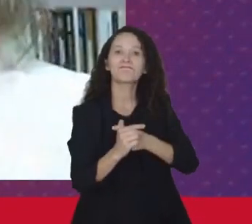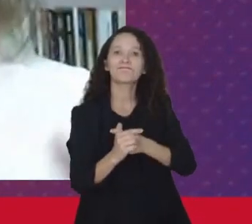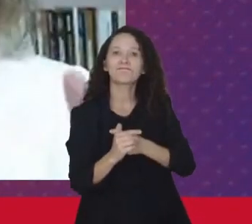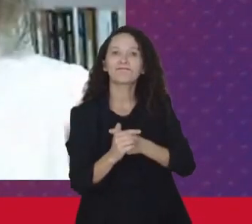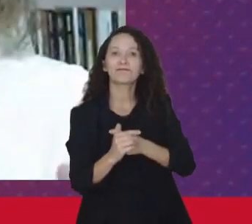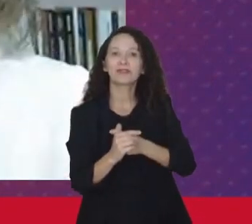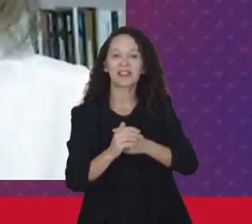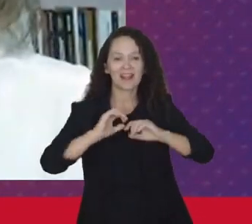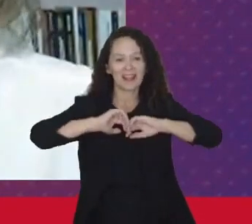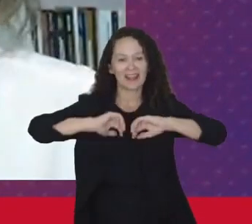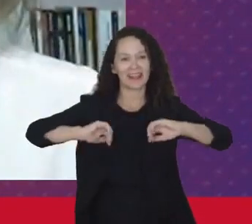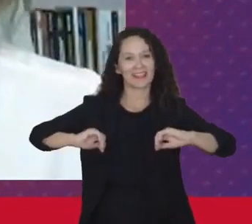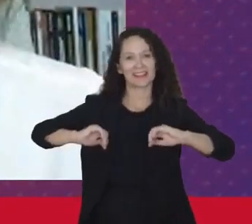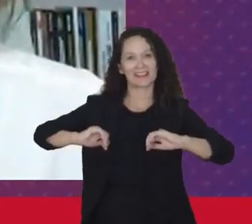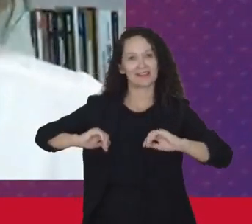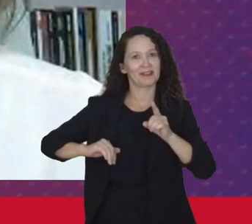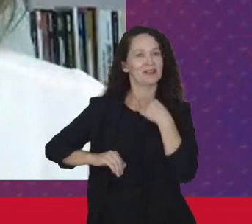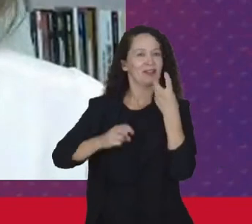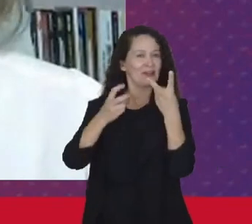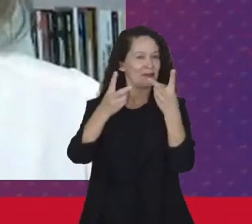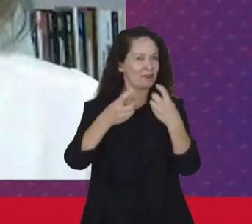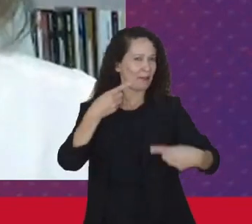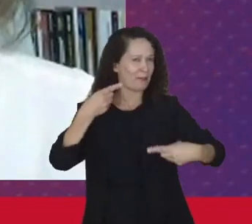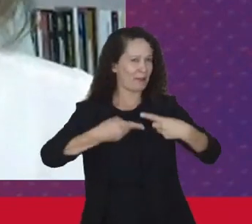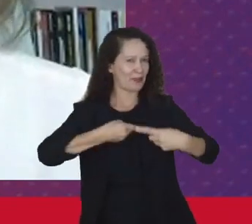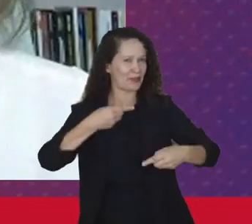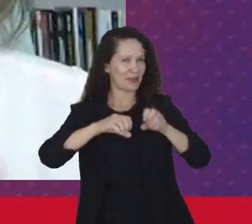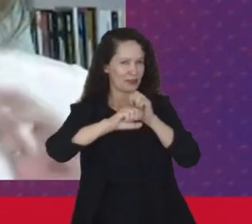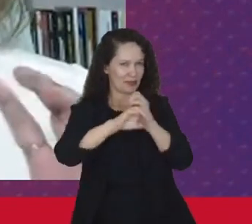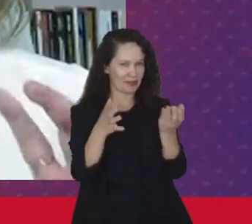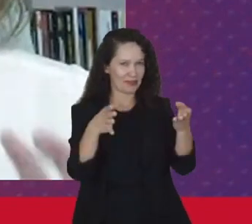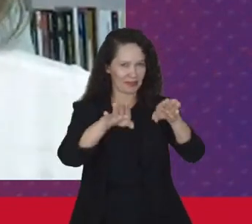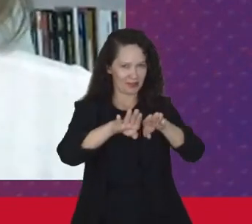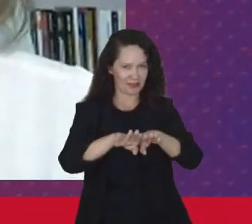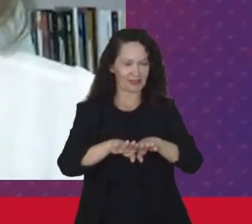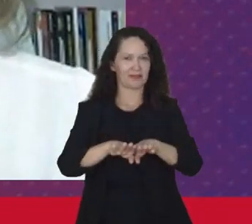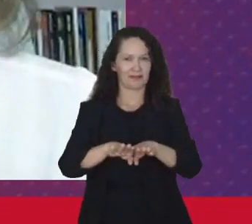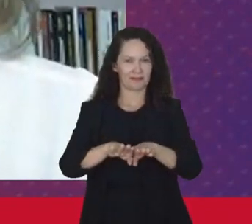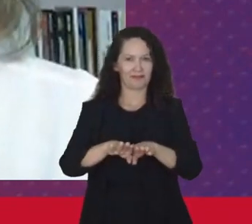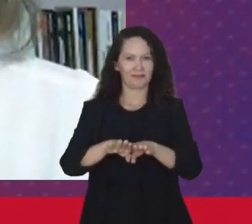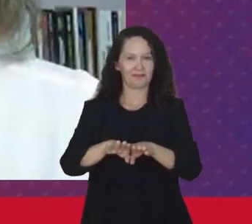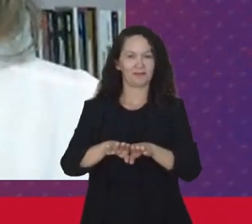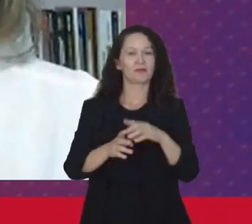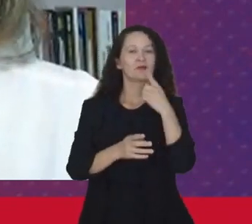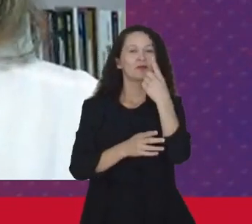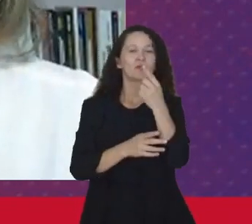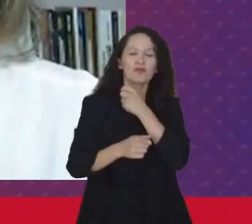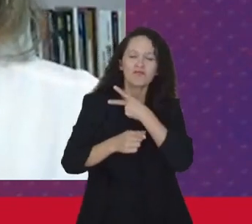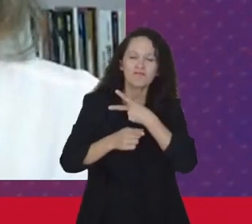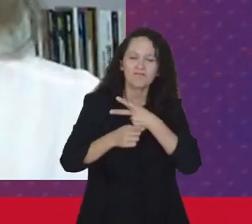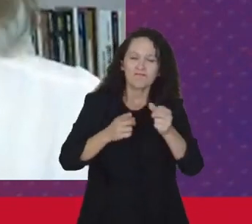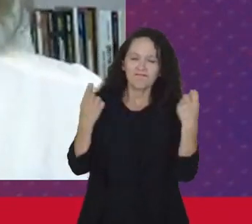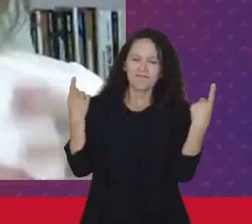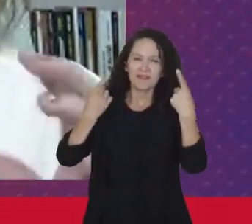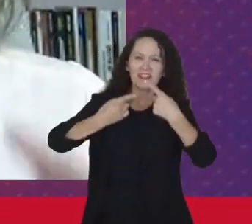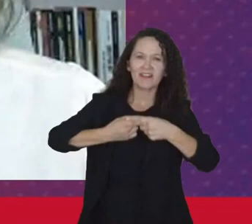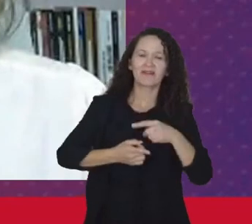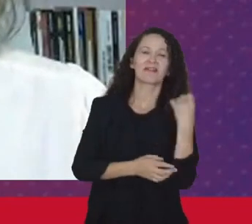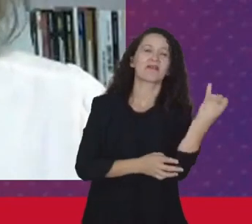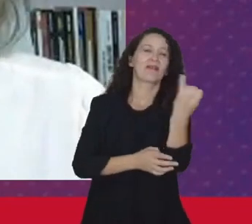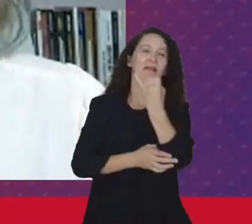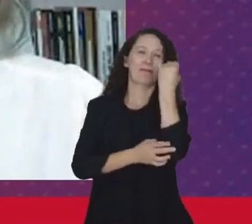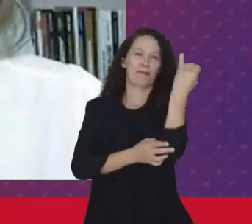segregação. Com isso, nós vimos que a política da educação inclusiva, ela um grande desafio, é